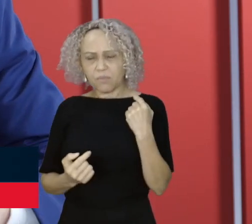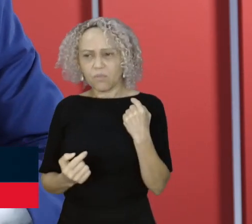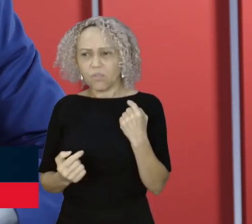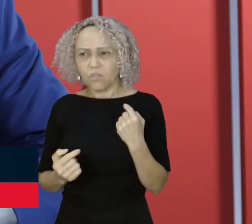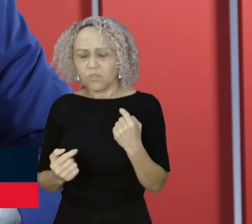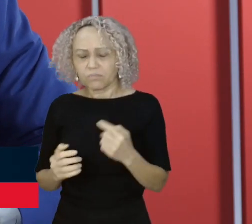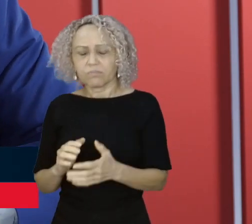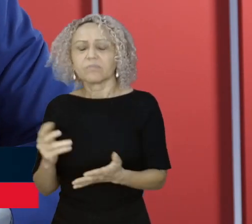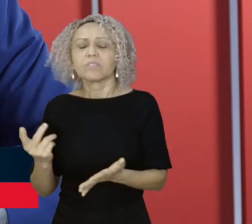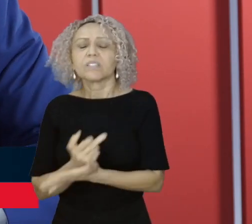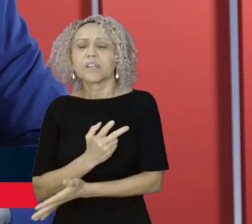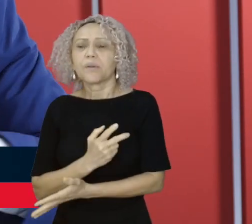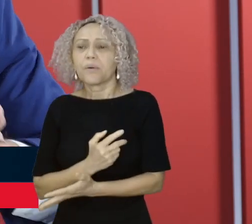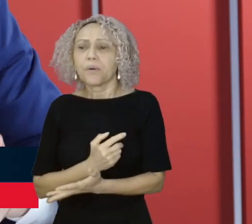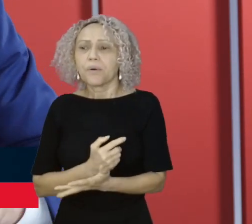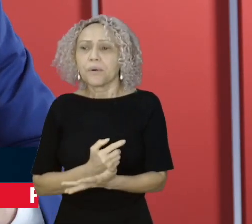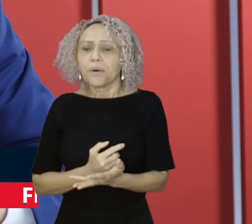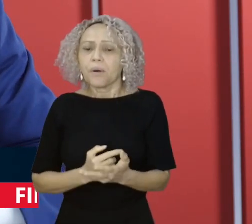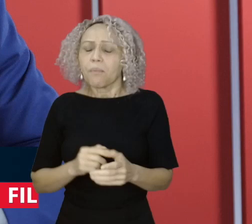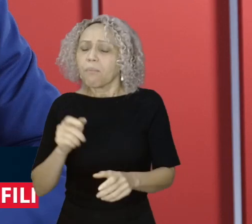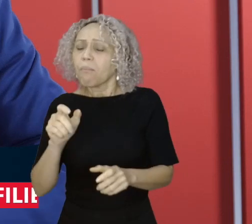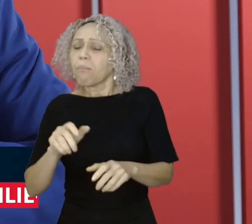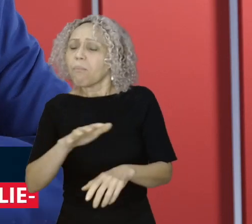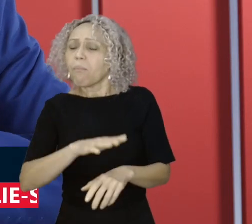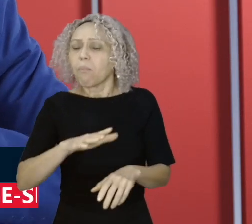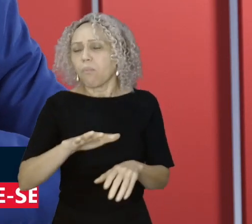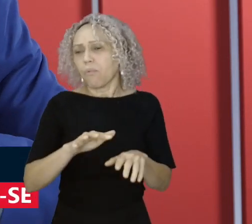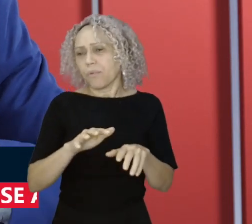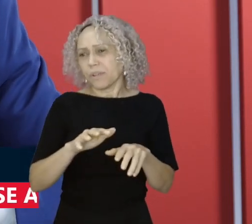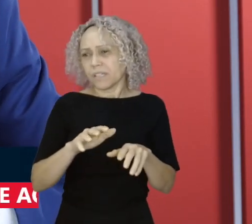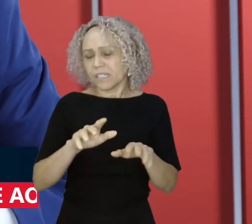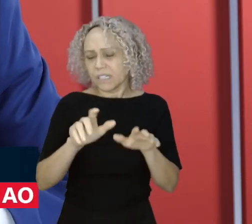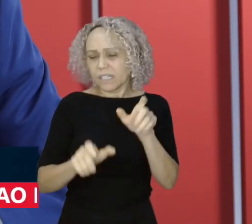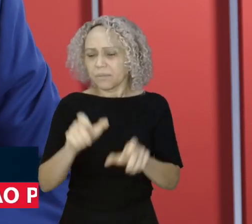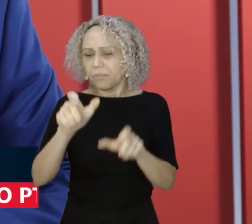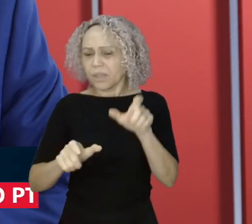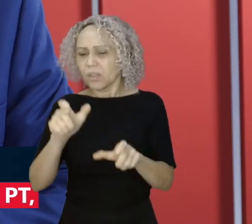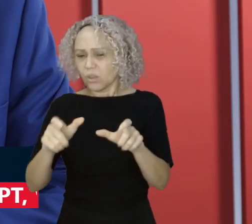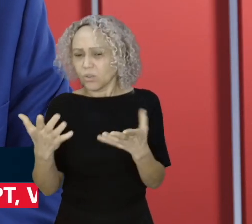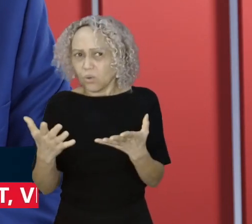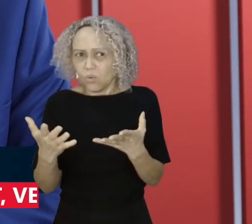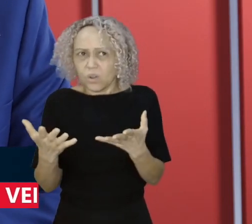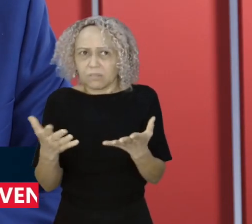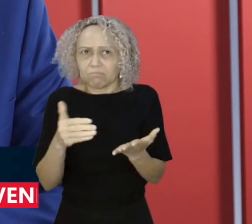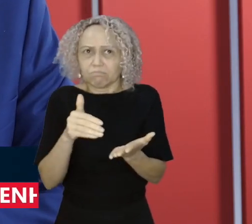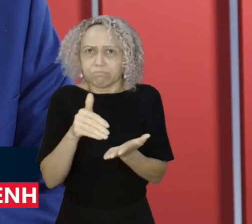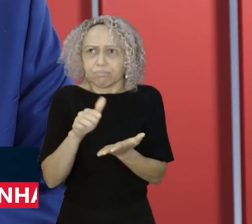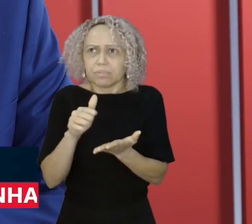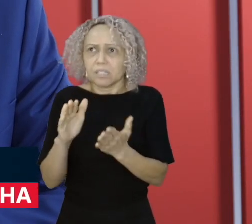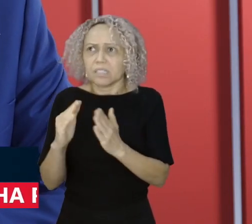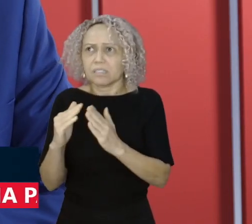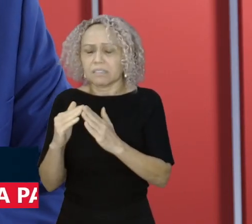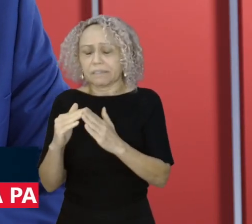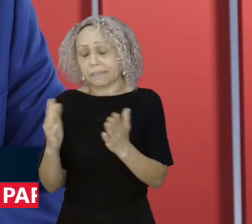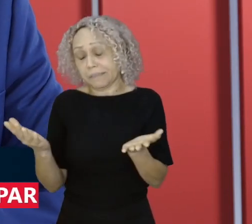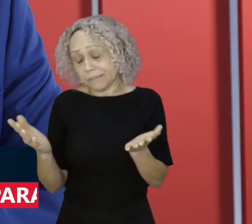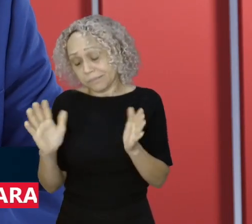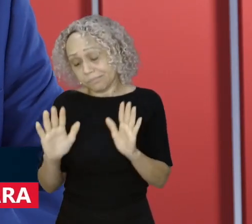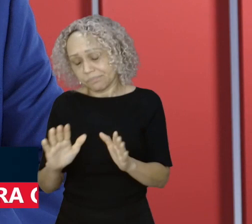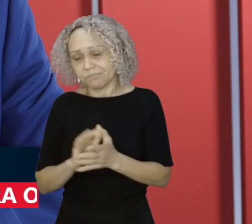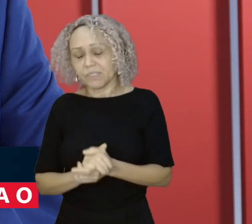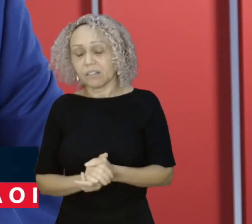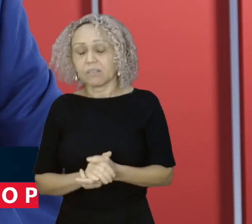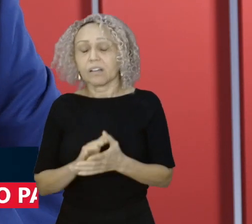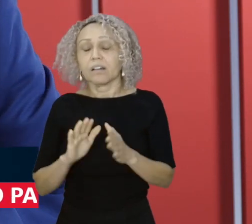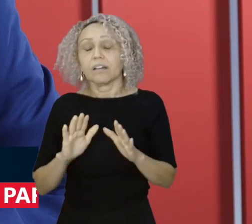Minha Vida, na verdade, se não existisse, nós estaríamos numa situação muito pior. Acontece que muitas pessoas que